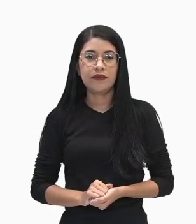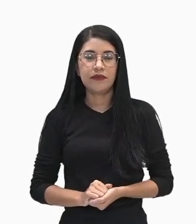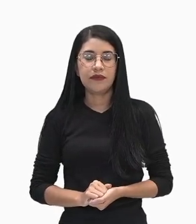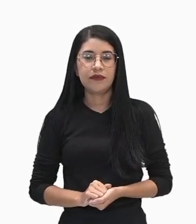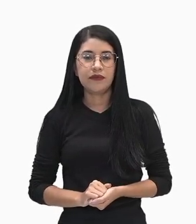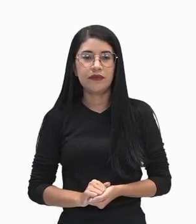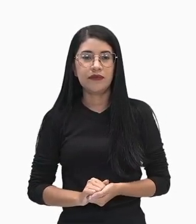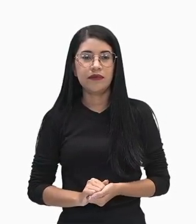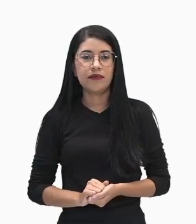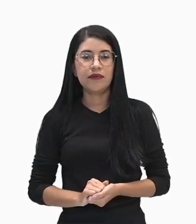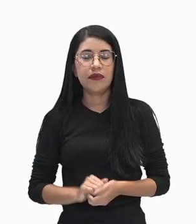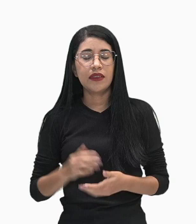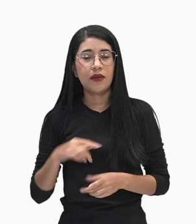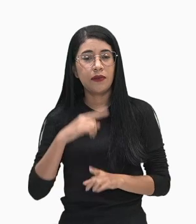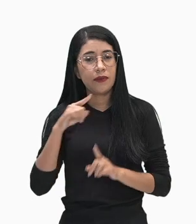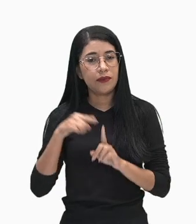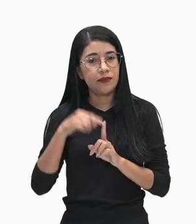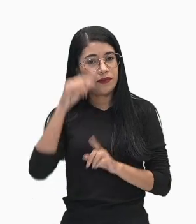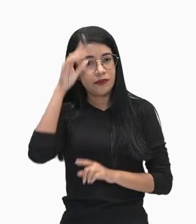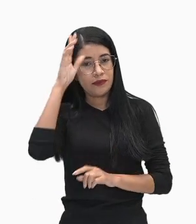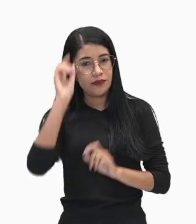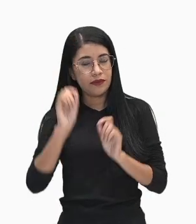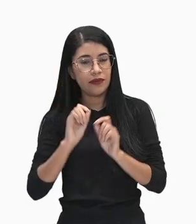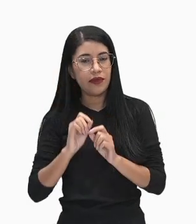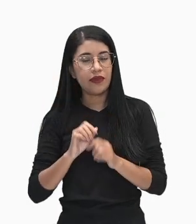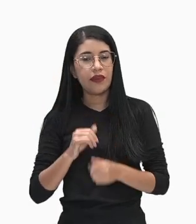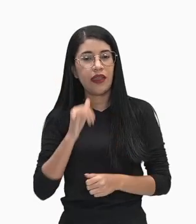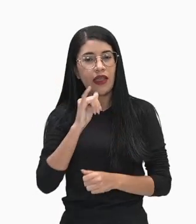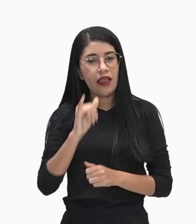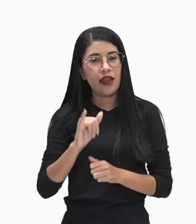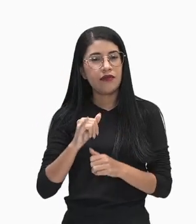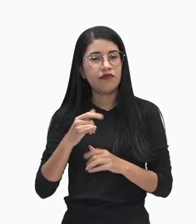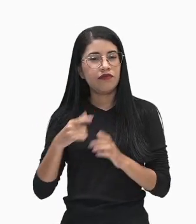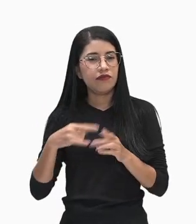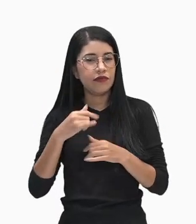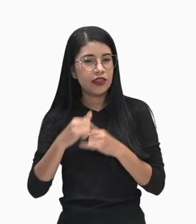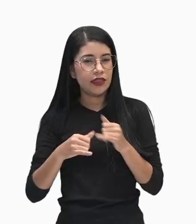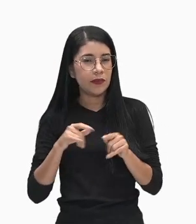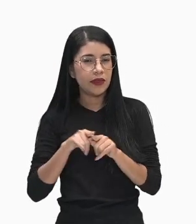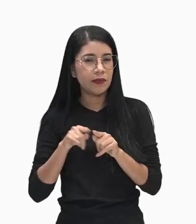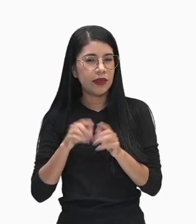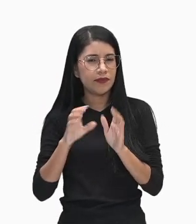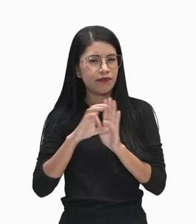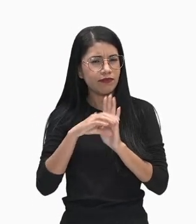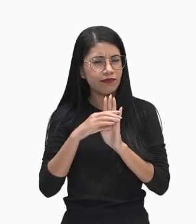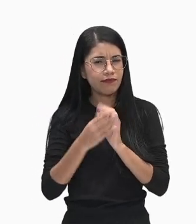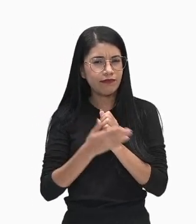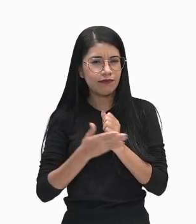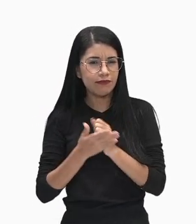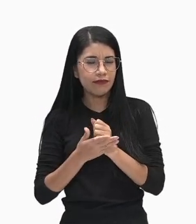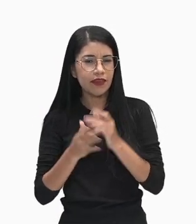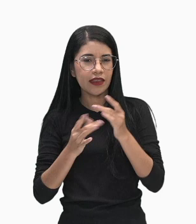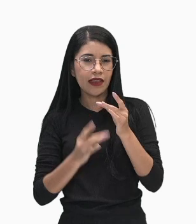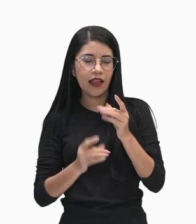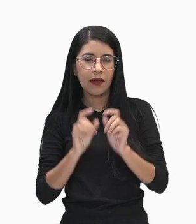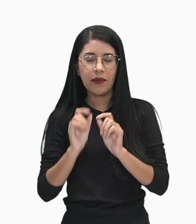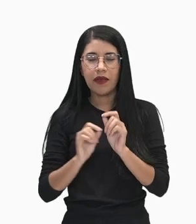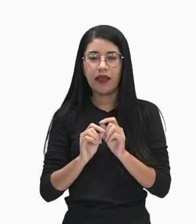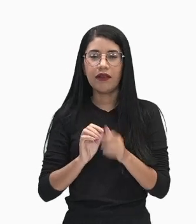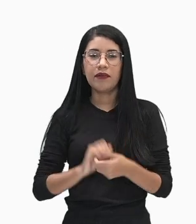Muito bem, pessoal, aí está o objeto de conhecimento, eletrodinâmica, conceitos básicos. No detalhamento nós